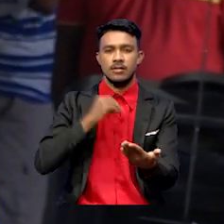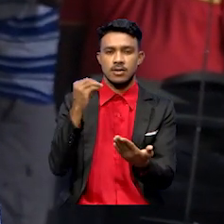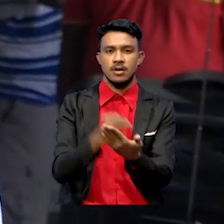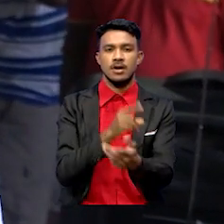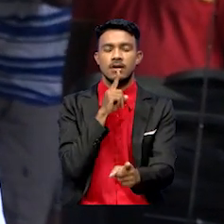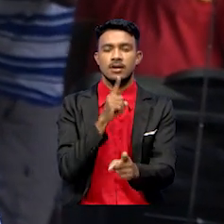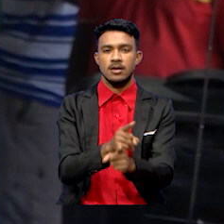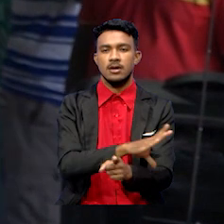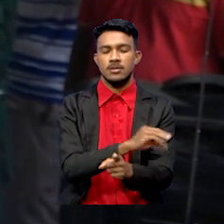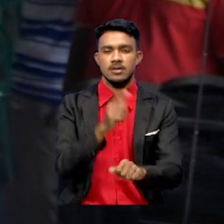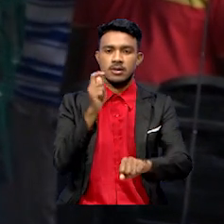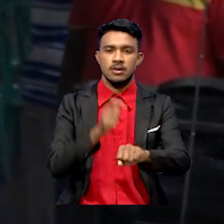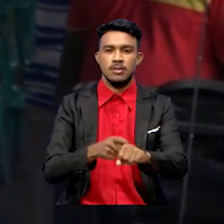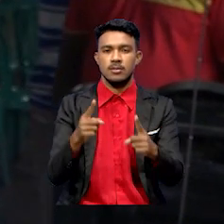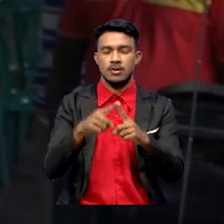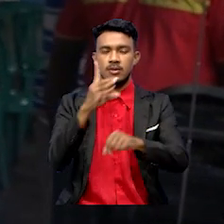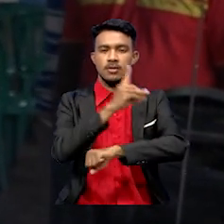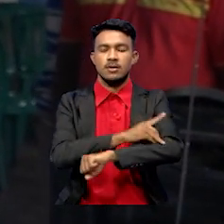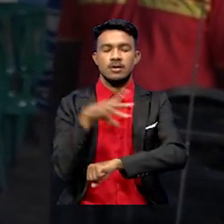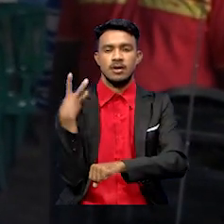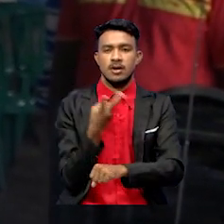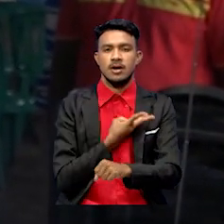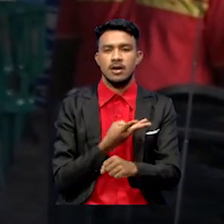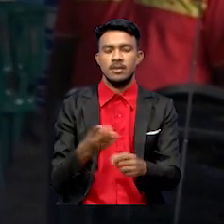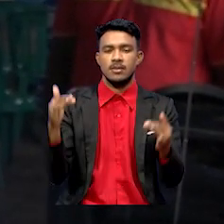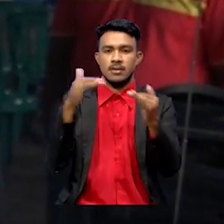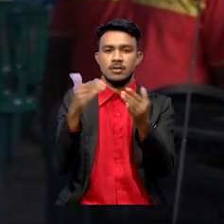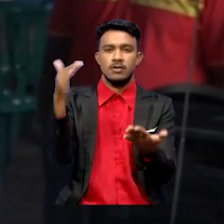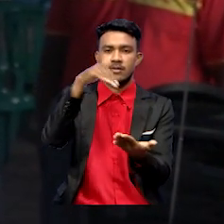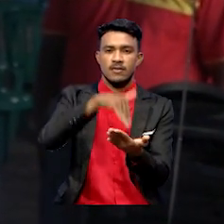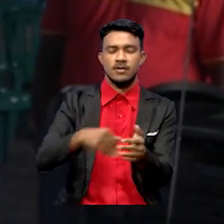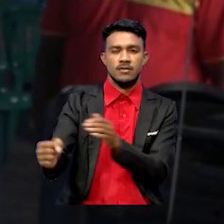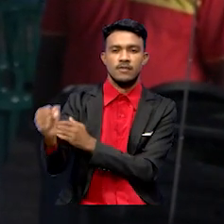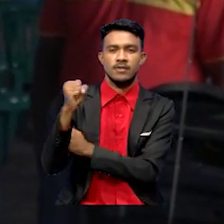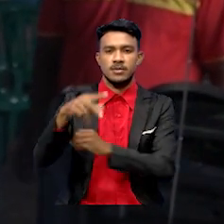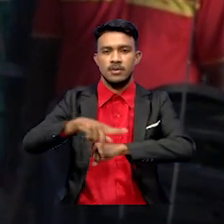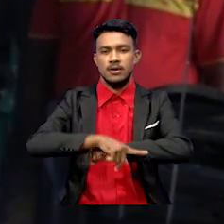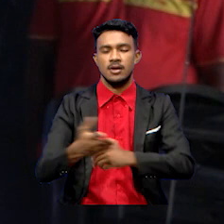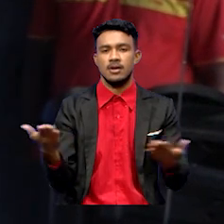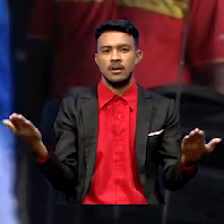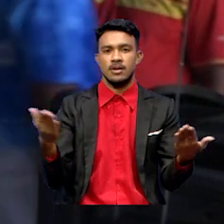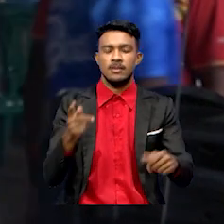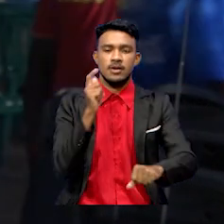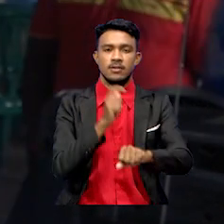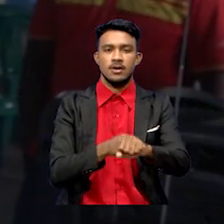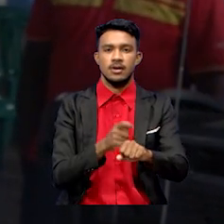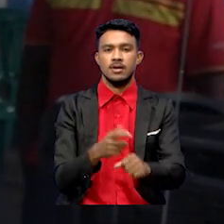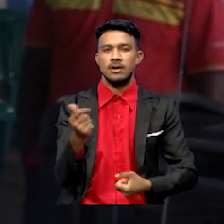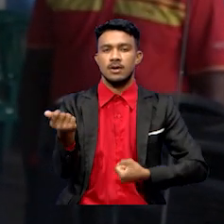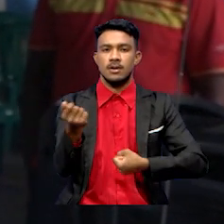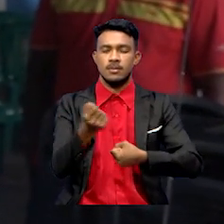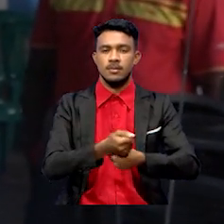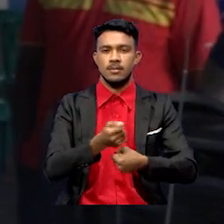ba tempo ida ohin, ami reúne fila fale força política ne be, durante ne apoio